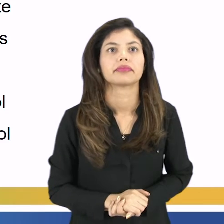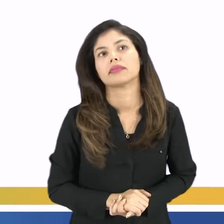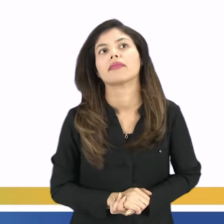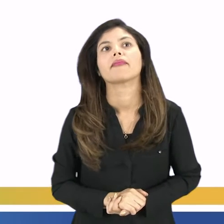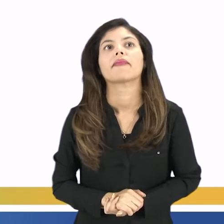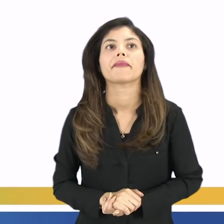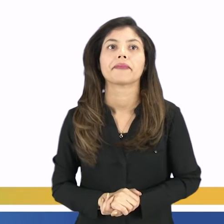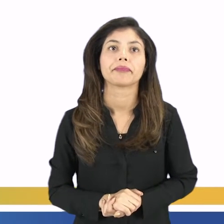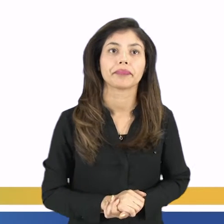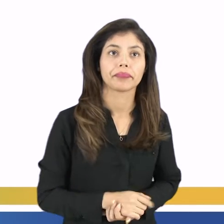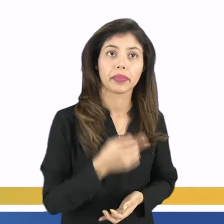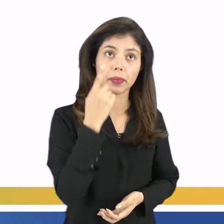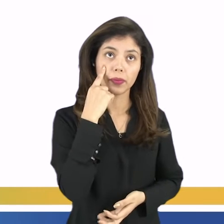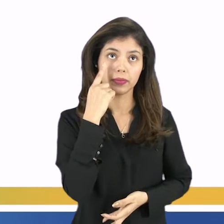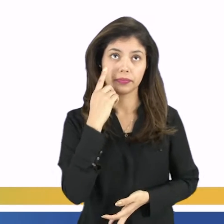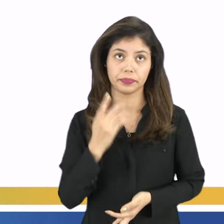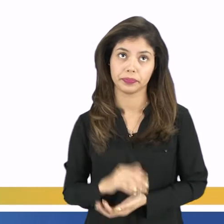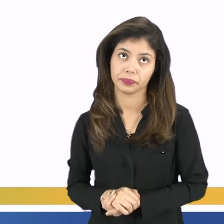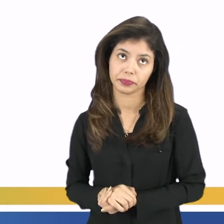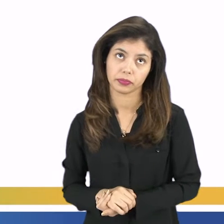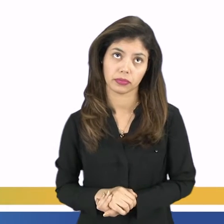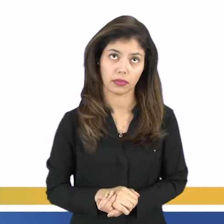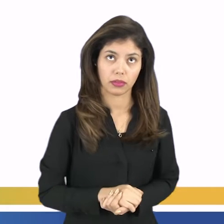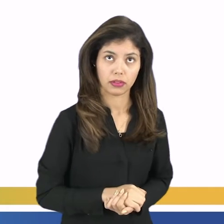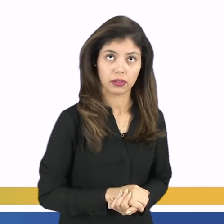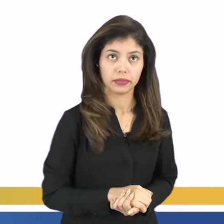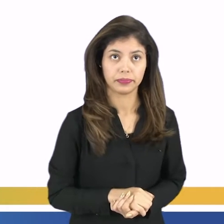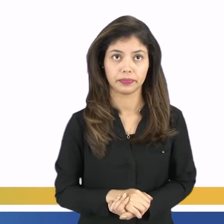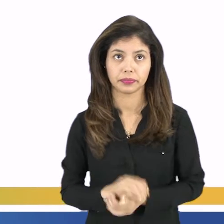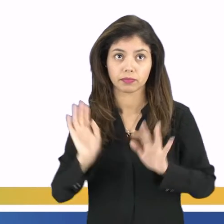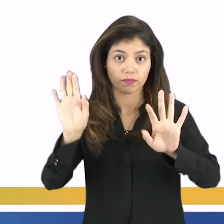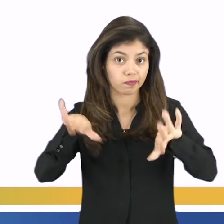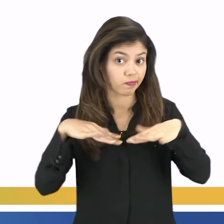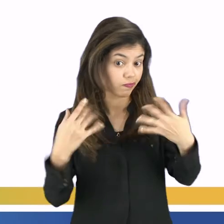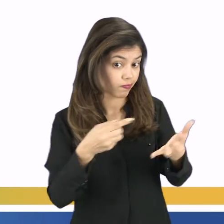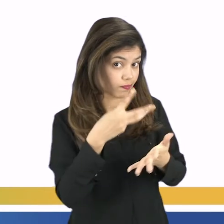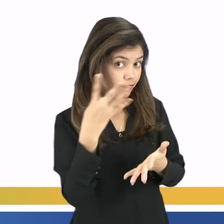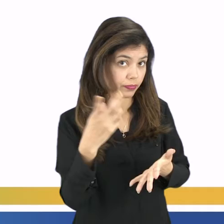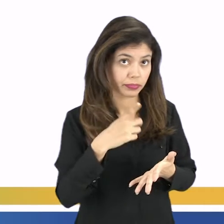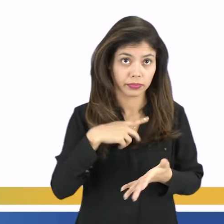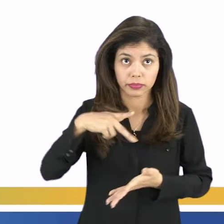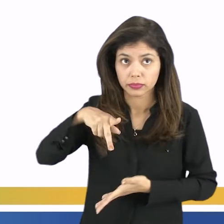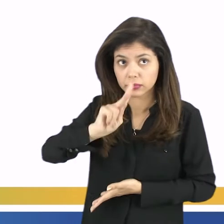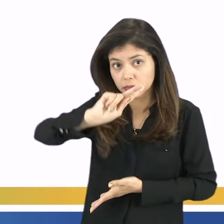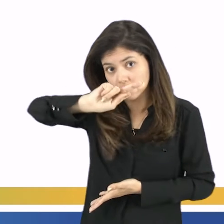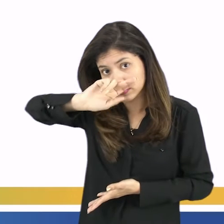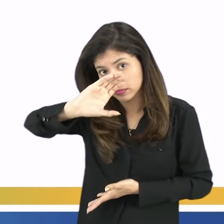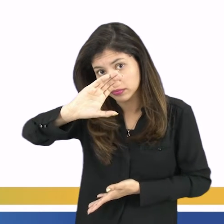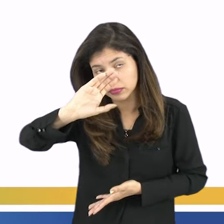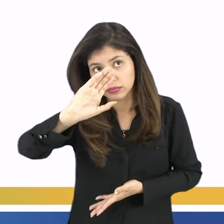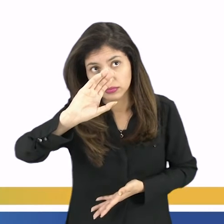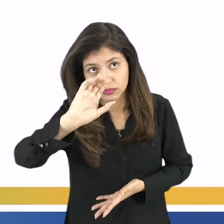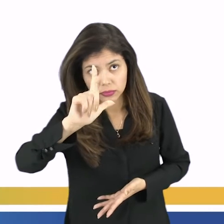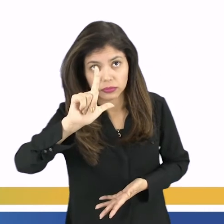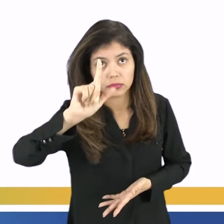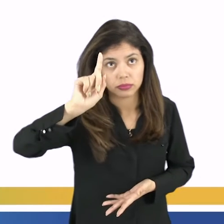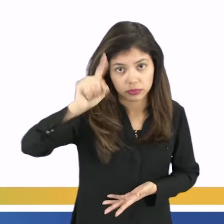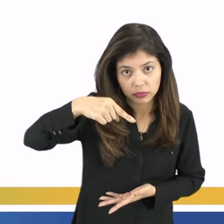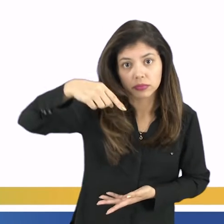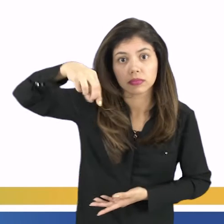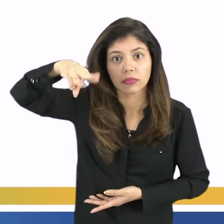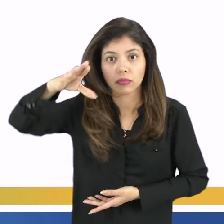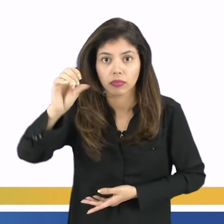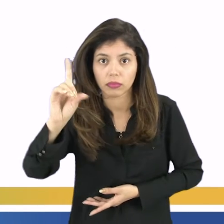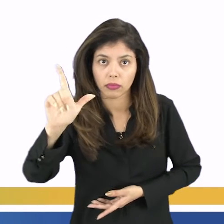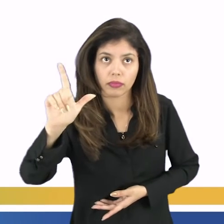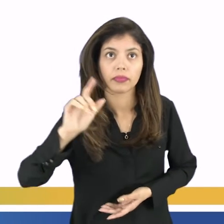questãozinha. Então veja bem, está aqui nossa equação, e eu quero saber qual é a quantidade de calor que é gasta ou que é usada